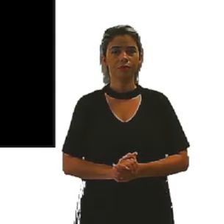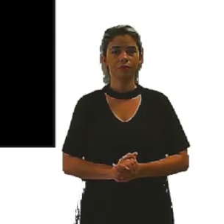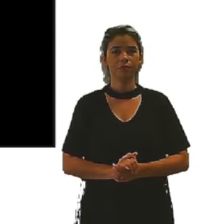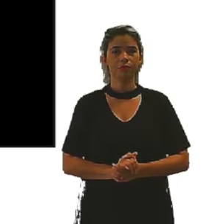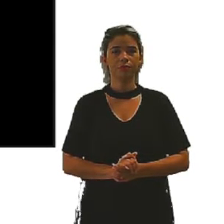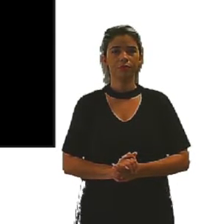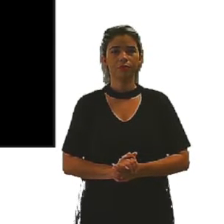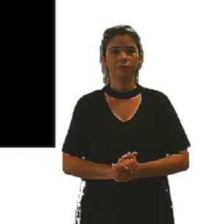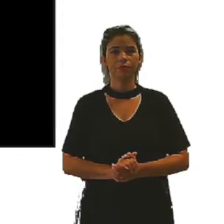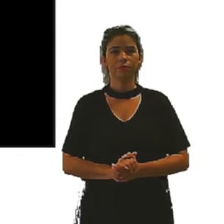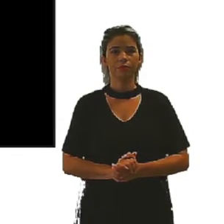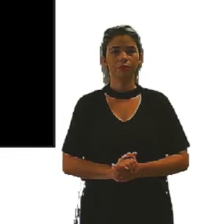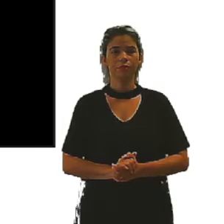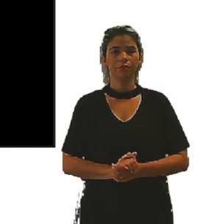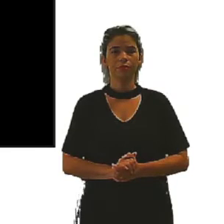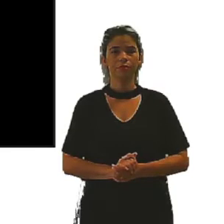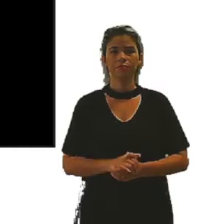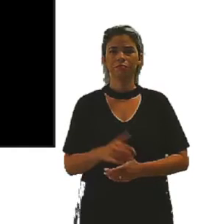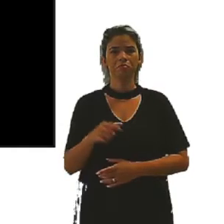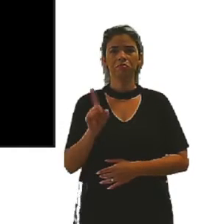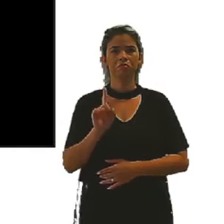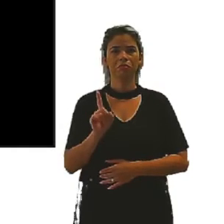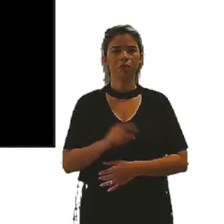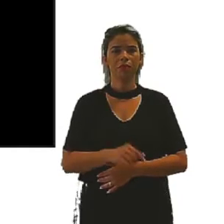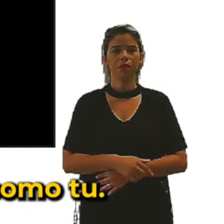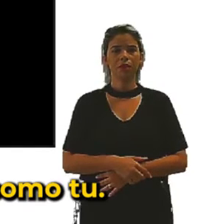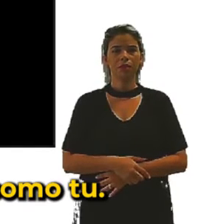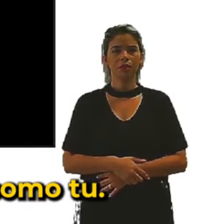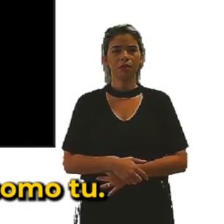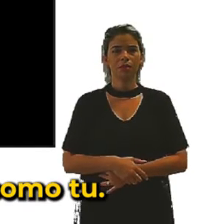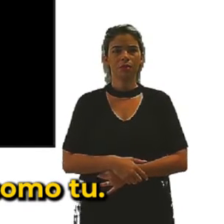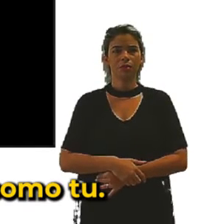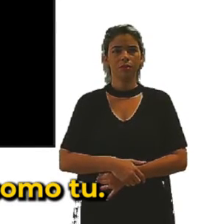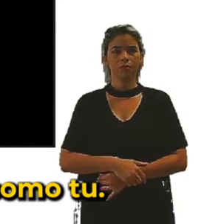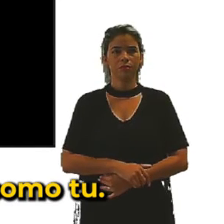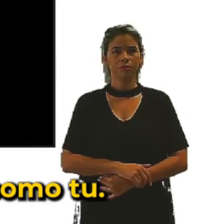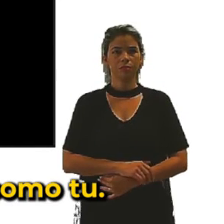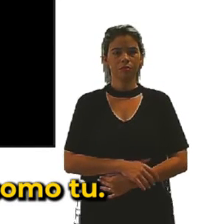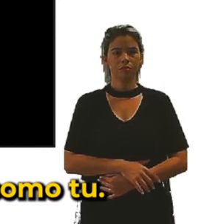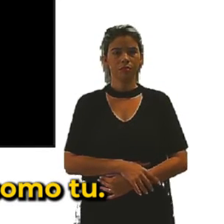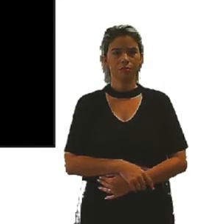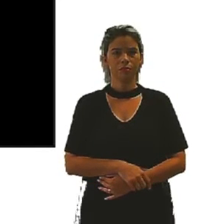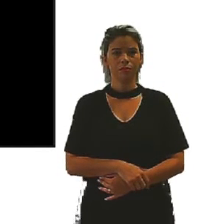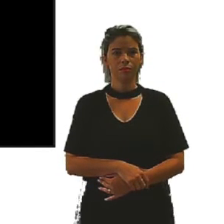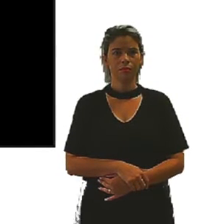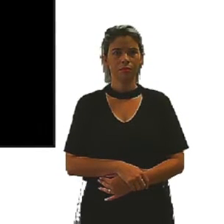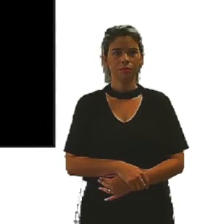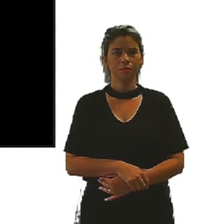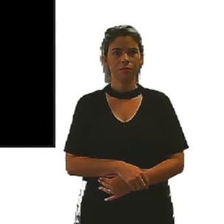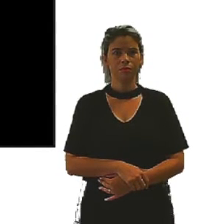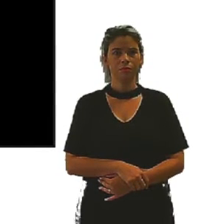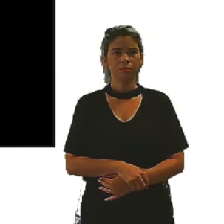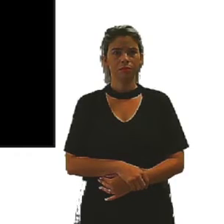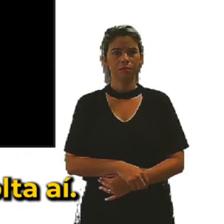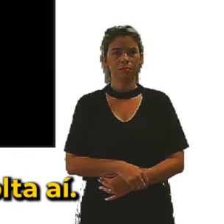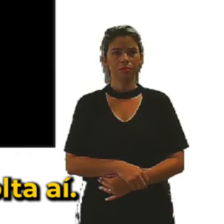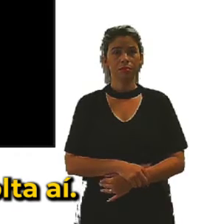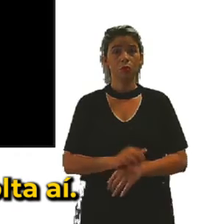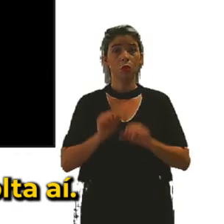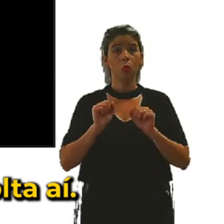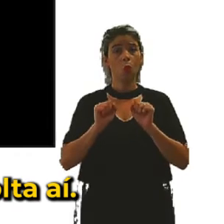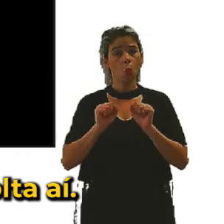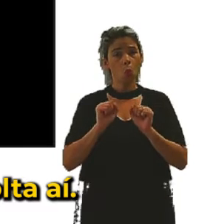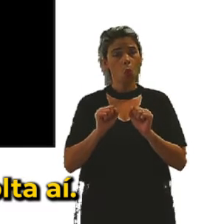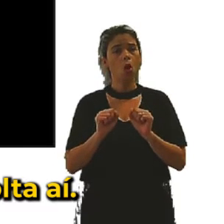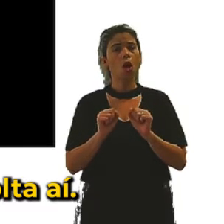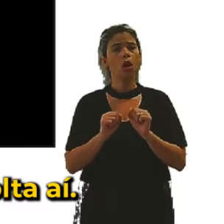Não, esse não é o 19. Doutora, é que eu não tenho o número deles aqui comigo, como eu estou no modo então pode,